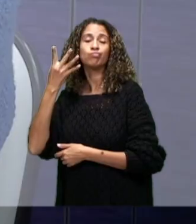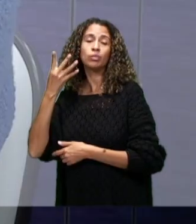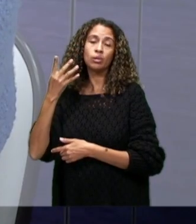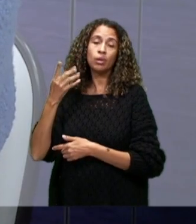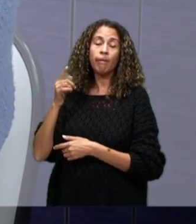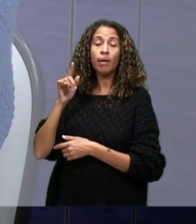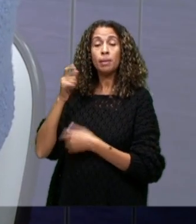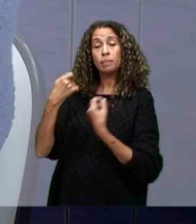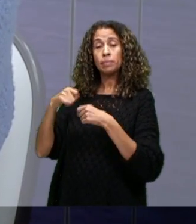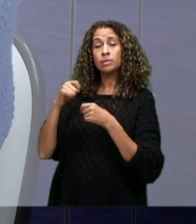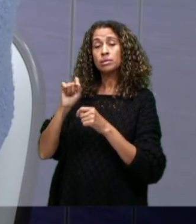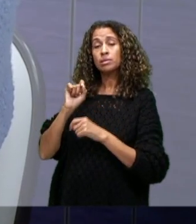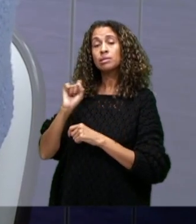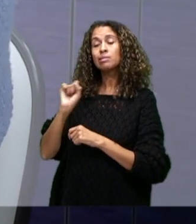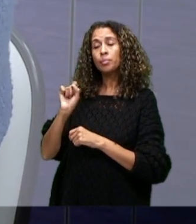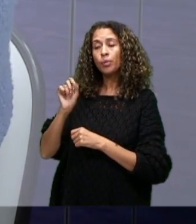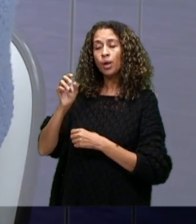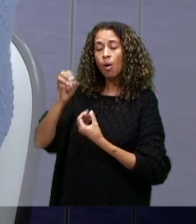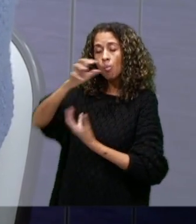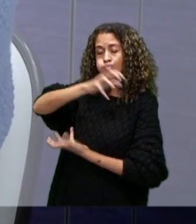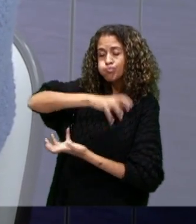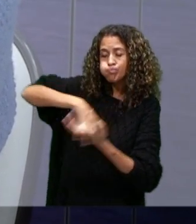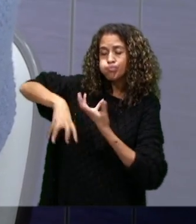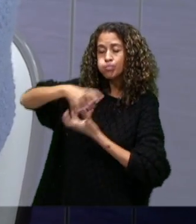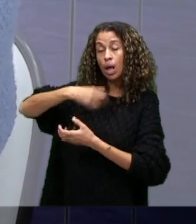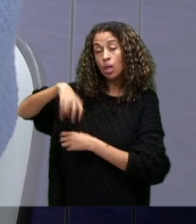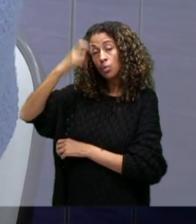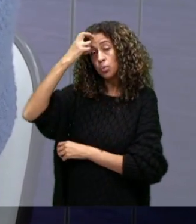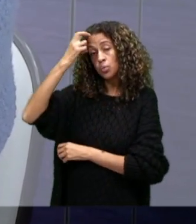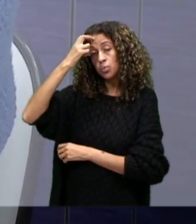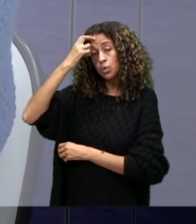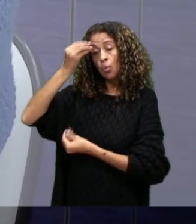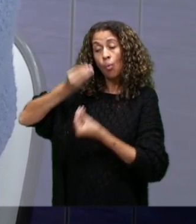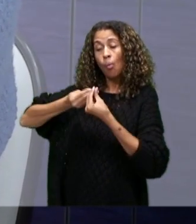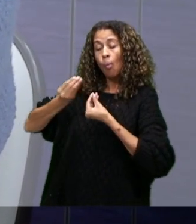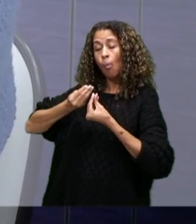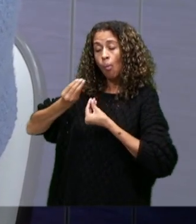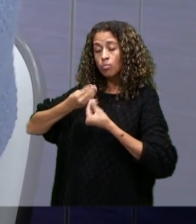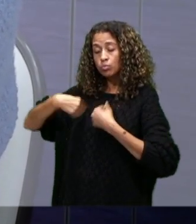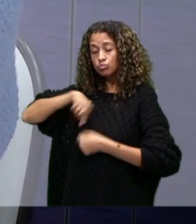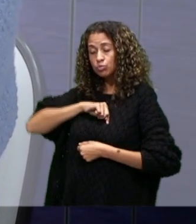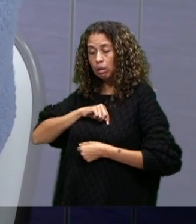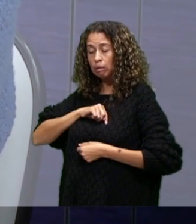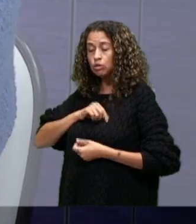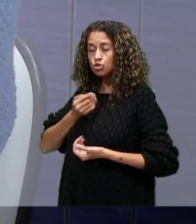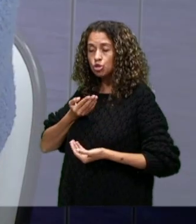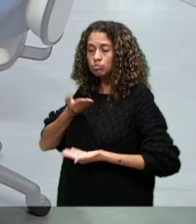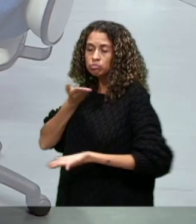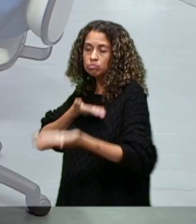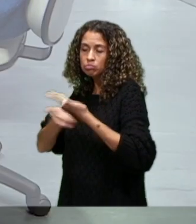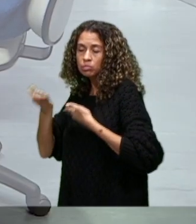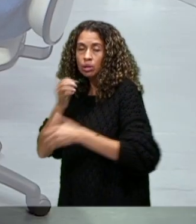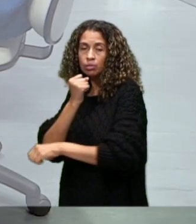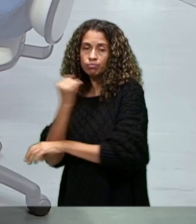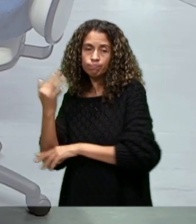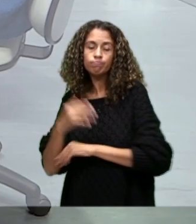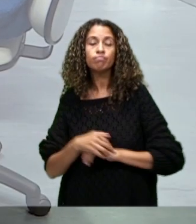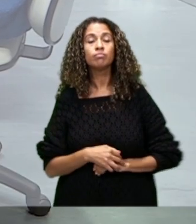ela tem que ser por uma revolução cultural, assim, na forma como a gente se relaciona com o ambiente. Você acha